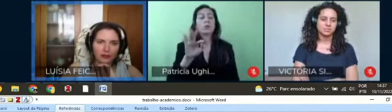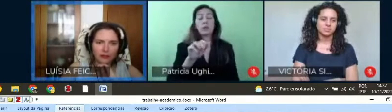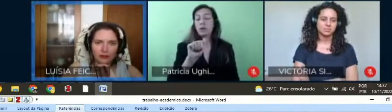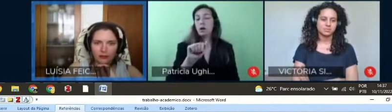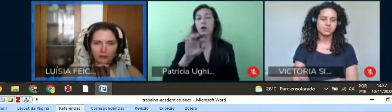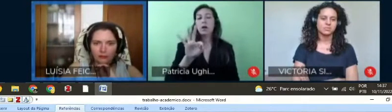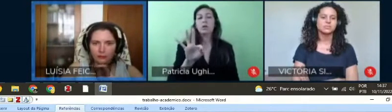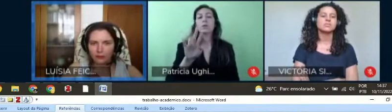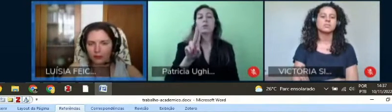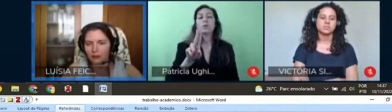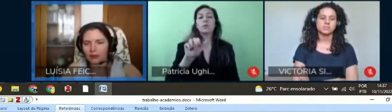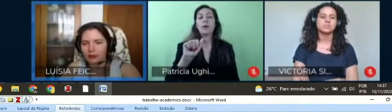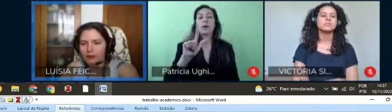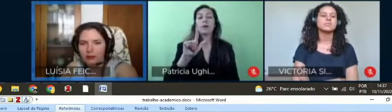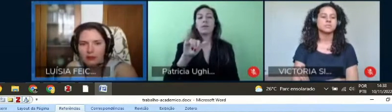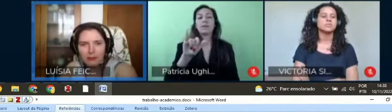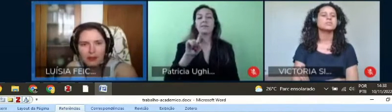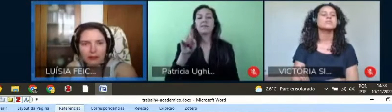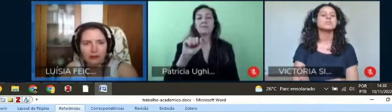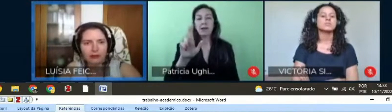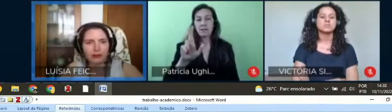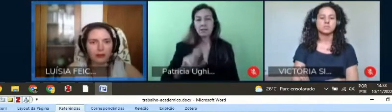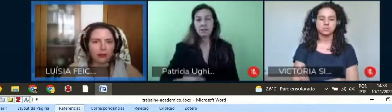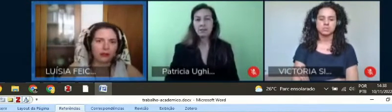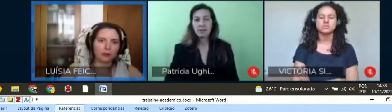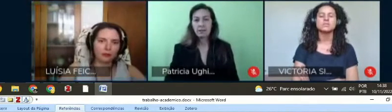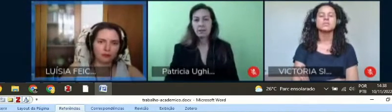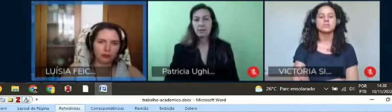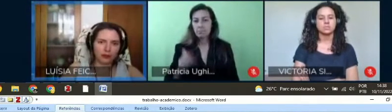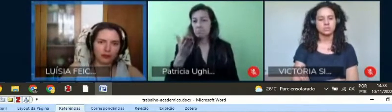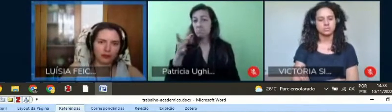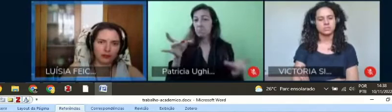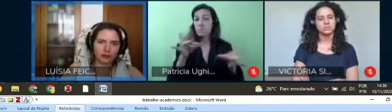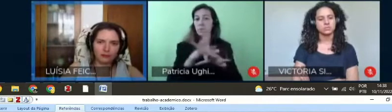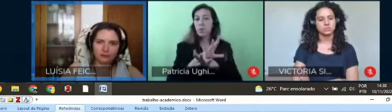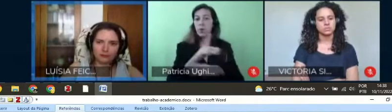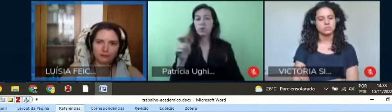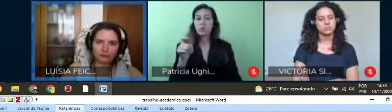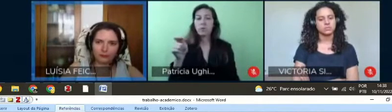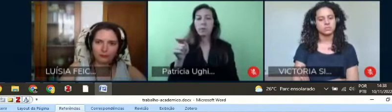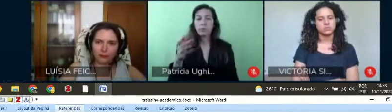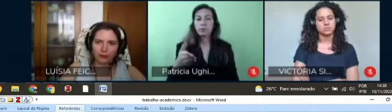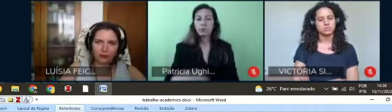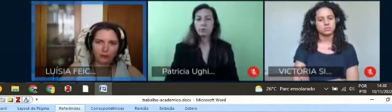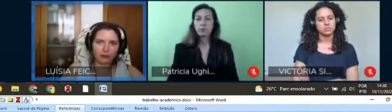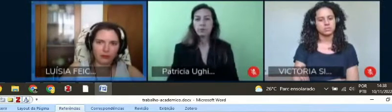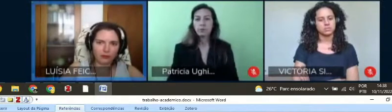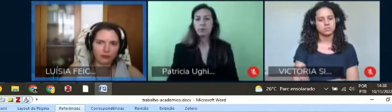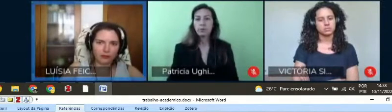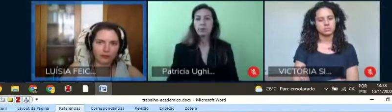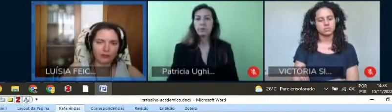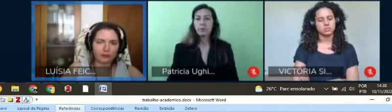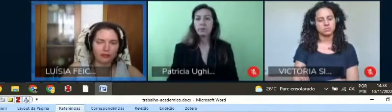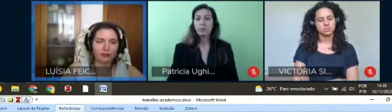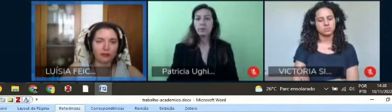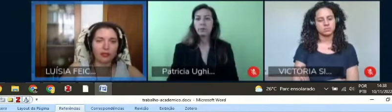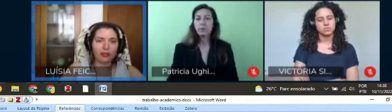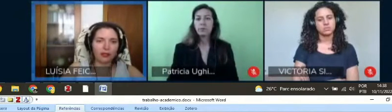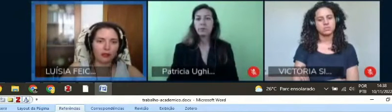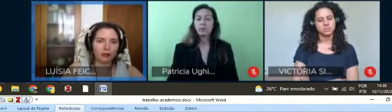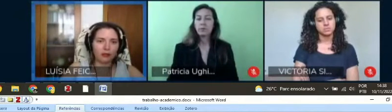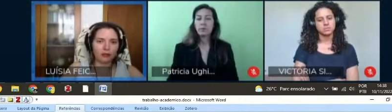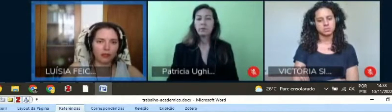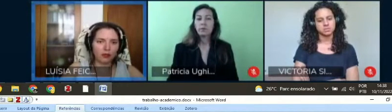E já está aqui a minha lista de tabelas, 1, 2, 3, com as suas devidas